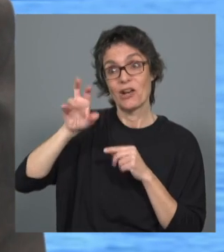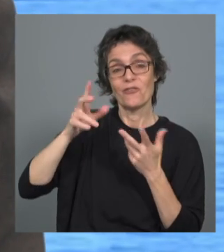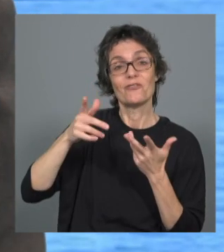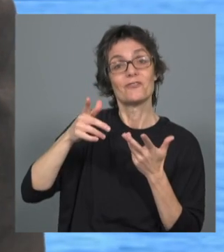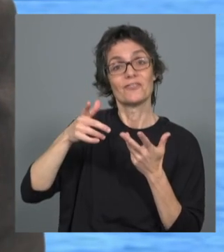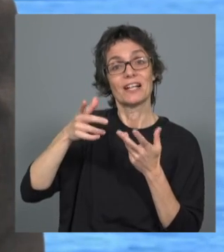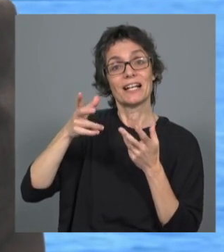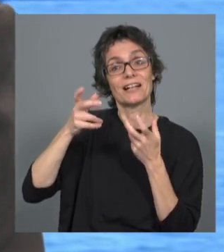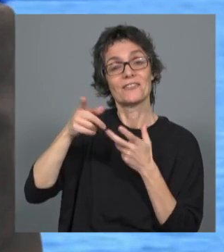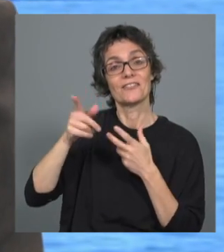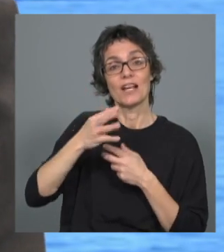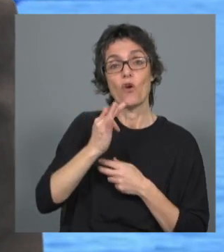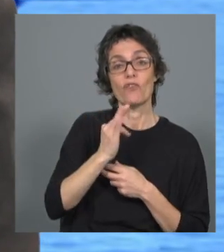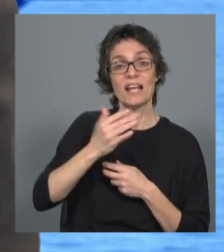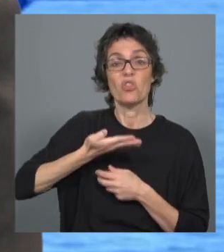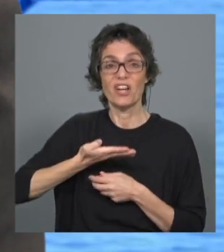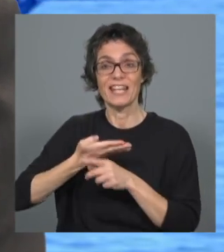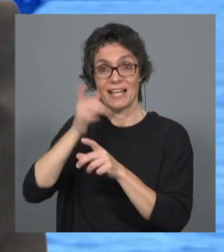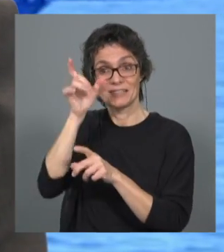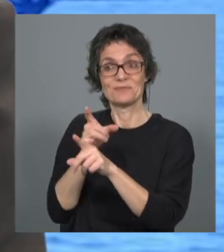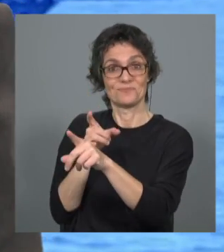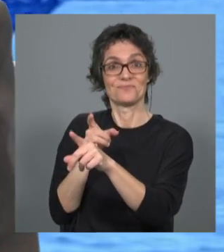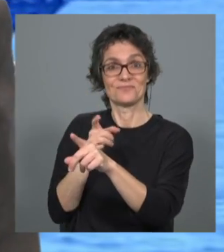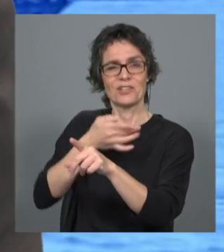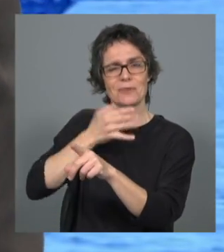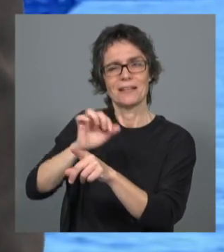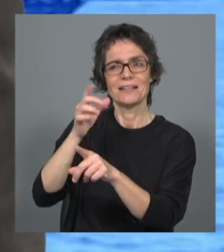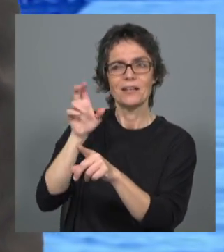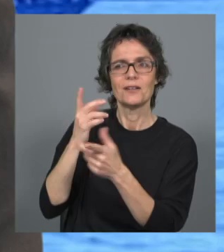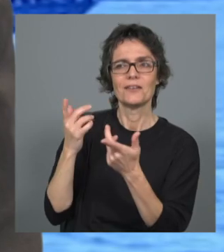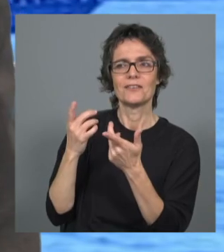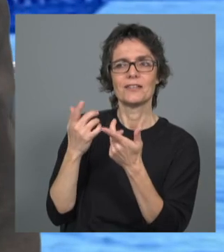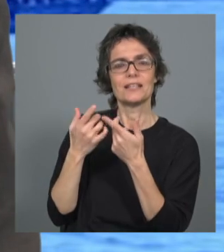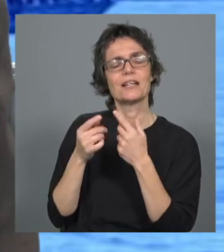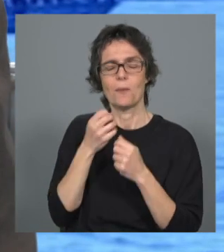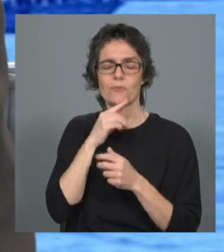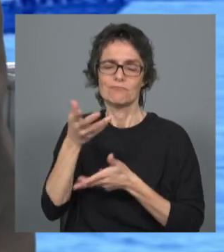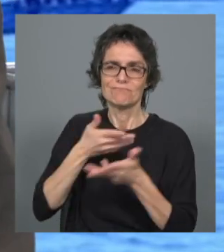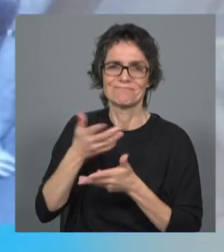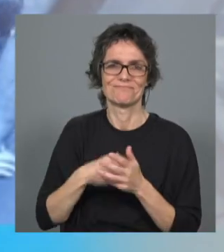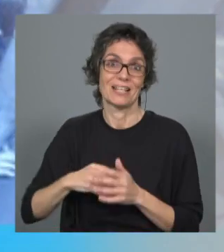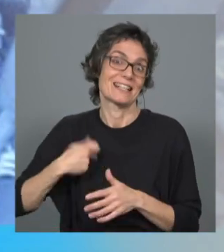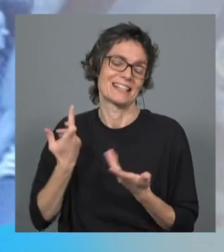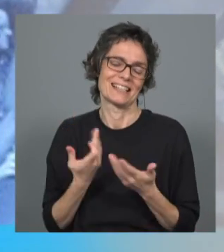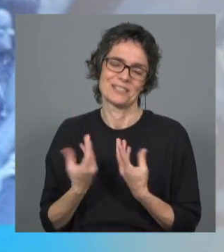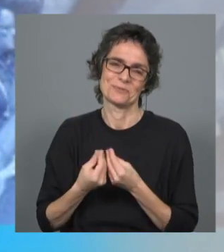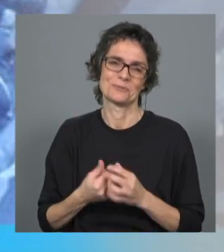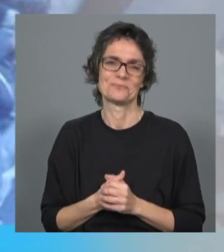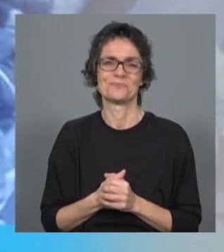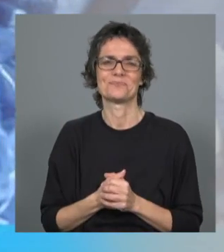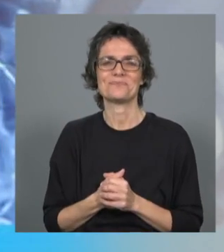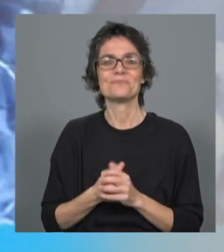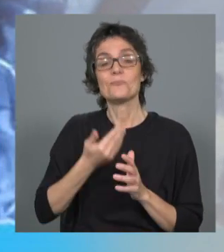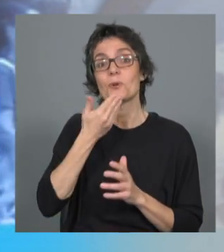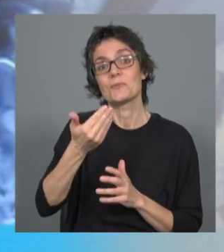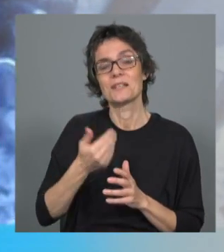oportunidade para também partilharmos esta riqueza de sermos educação moral de todo nacional. Muito bem, eu agradeço muito a vossa